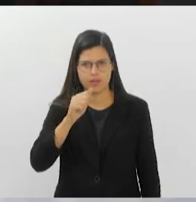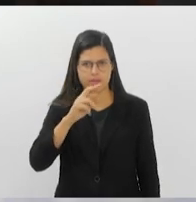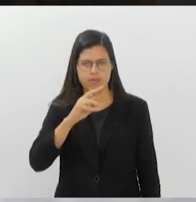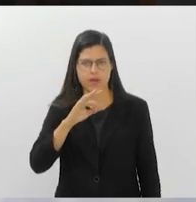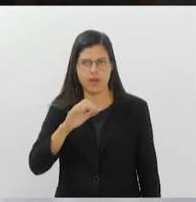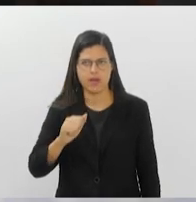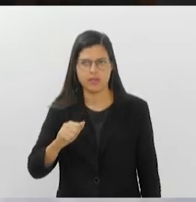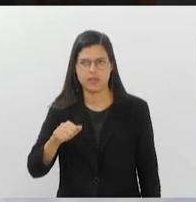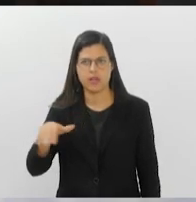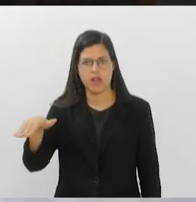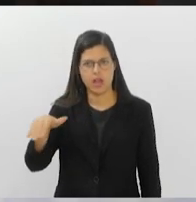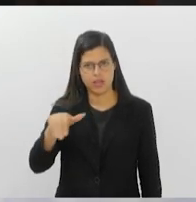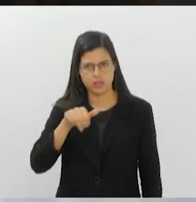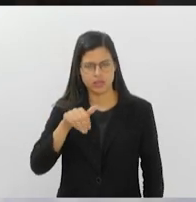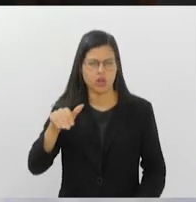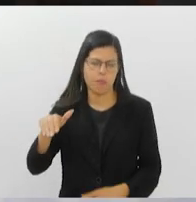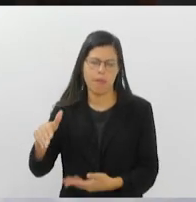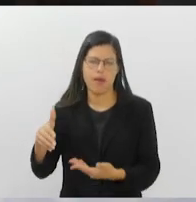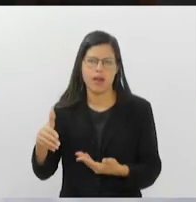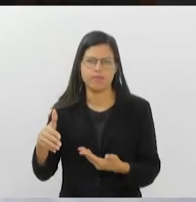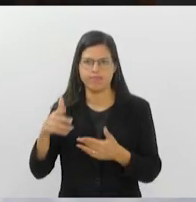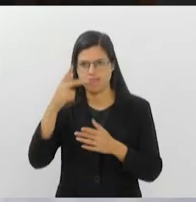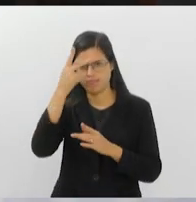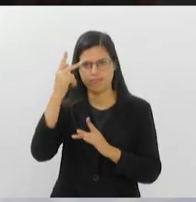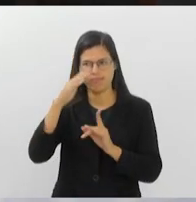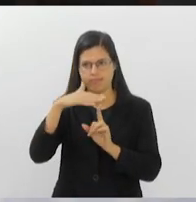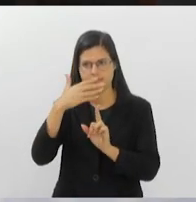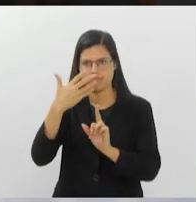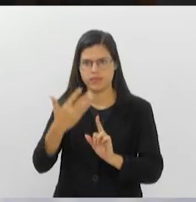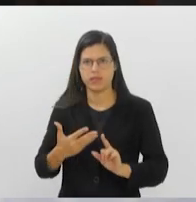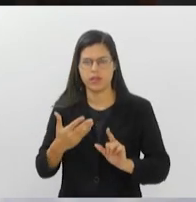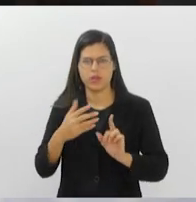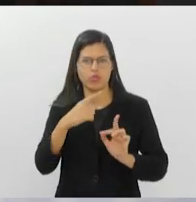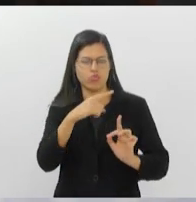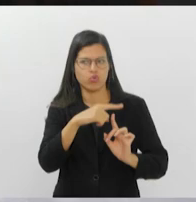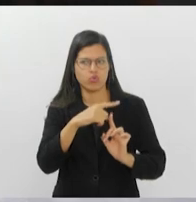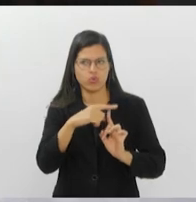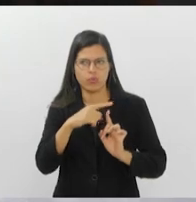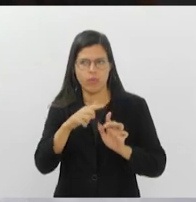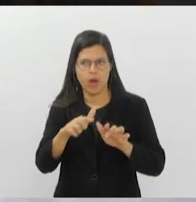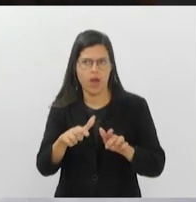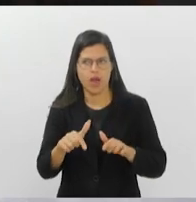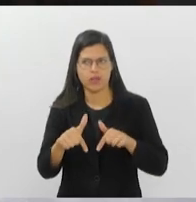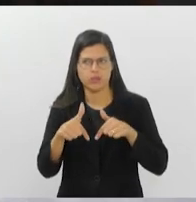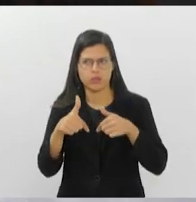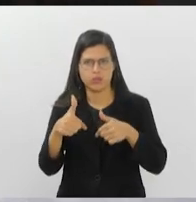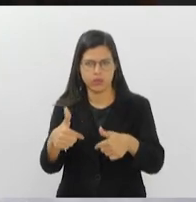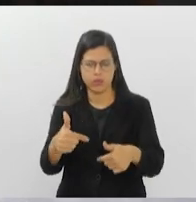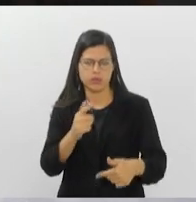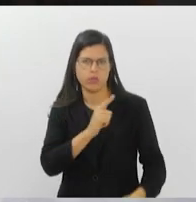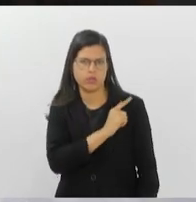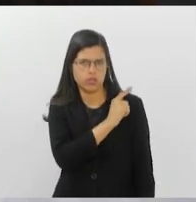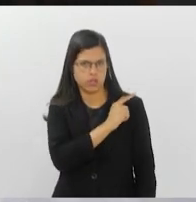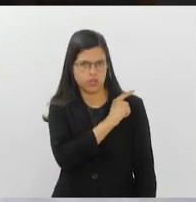chamar os homenageados na categoria Atuação em Gestão.